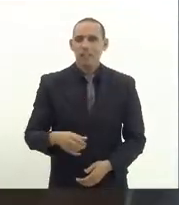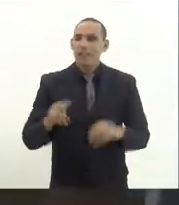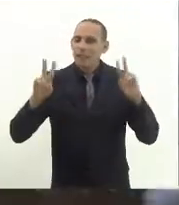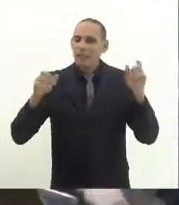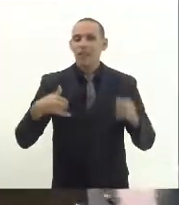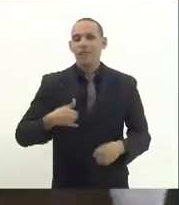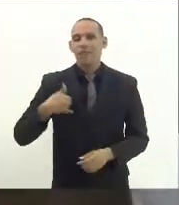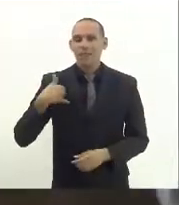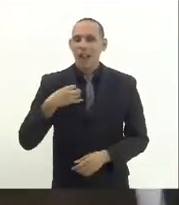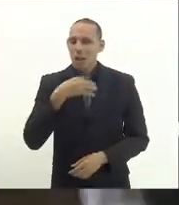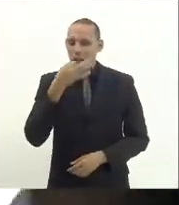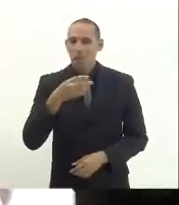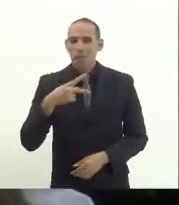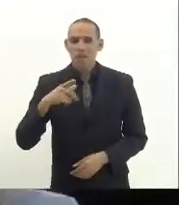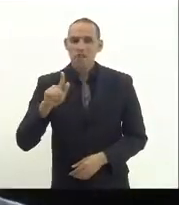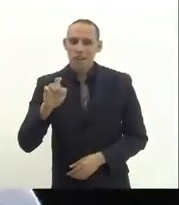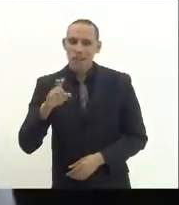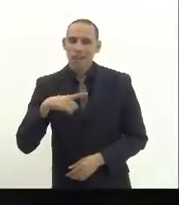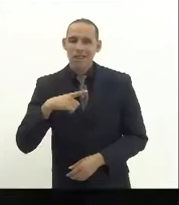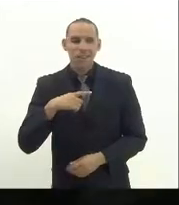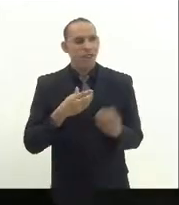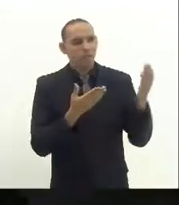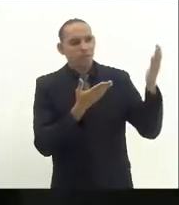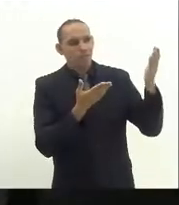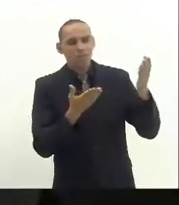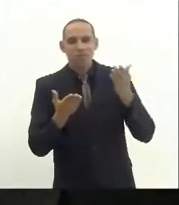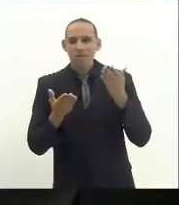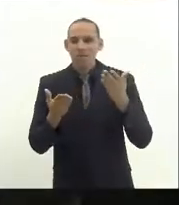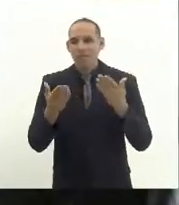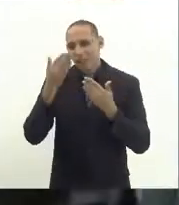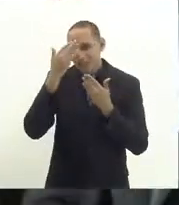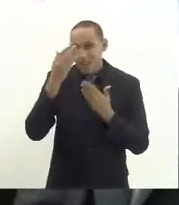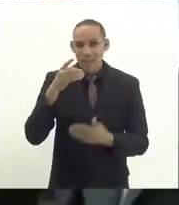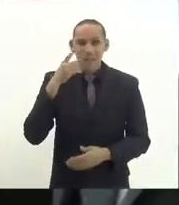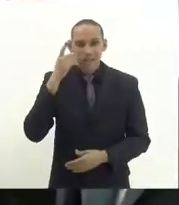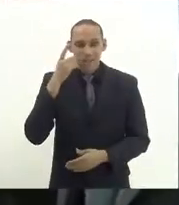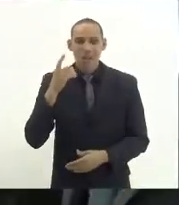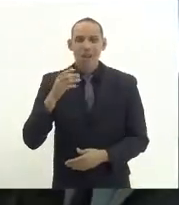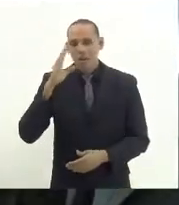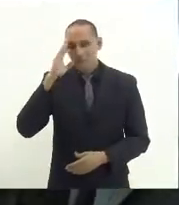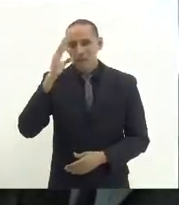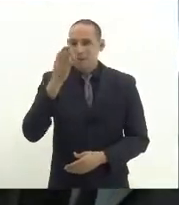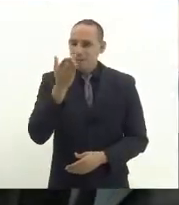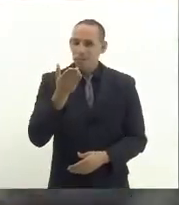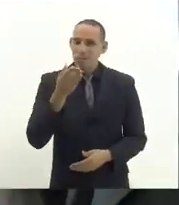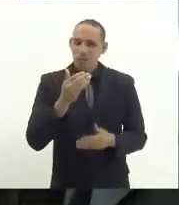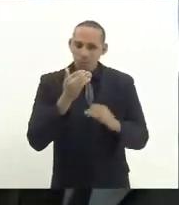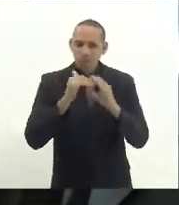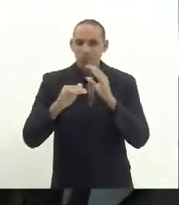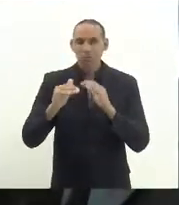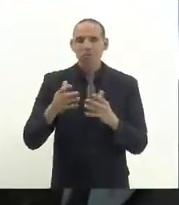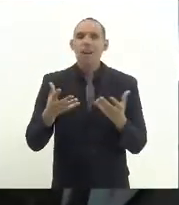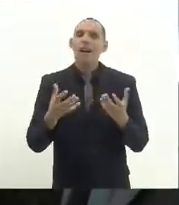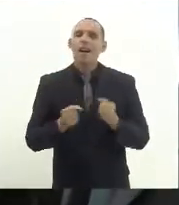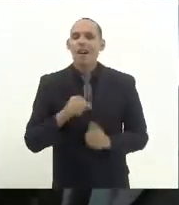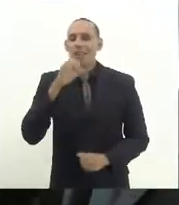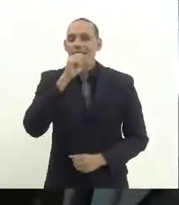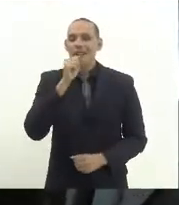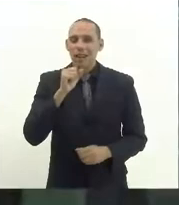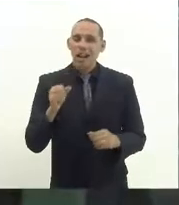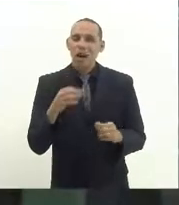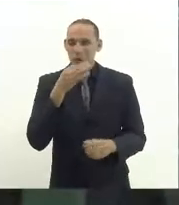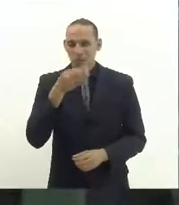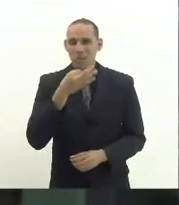finalmente saiu parecida peixe então vieram agradecer a todos os deputados sobretudo a vossa excelência pelo encaminhamento que fez a ouvir sábado